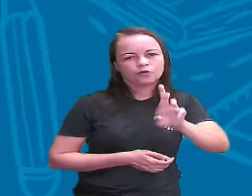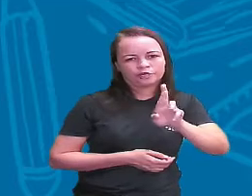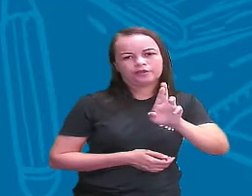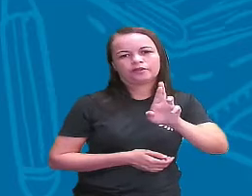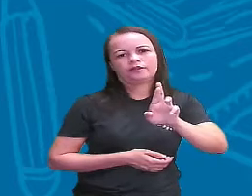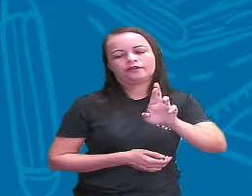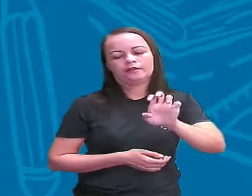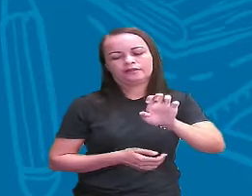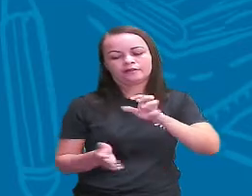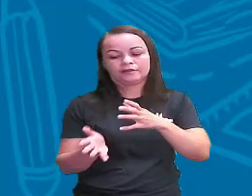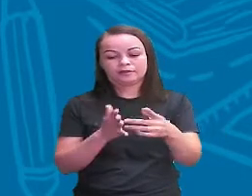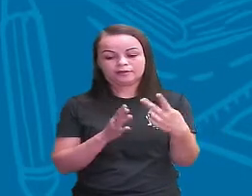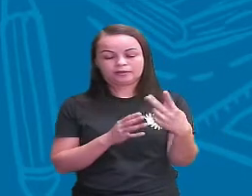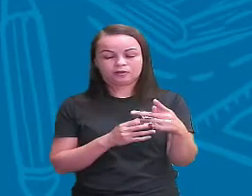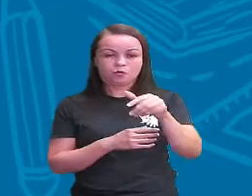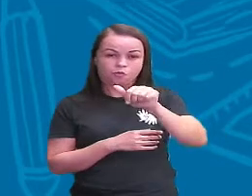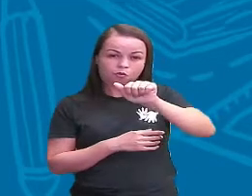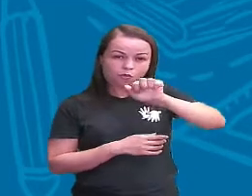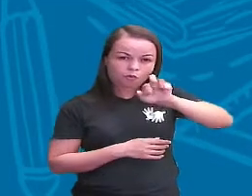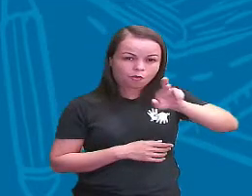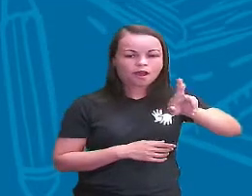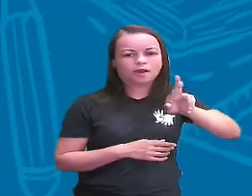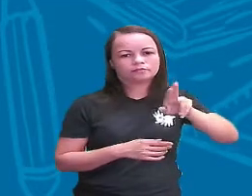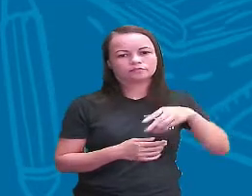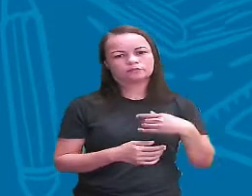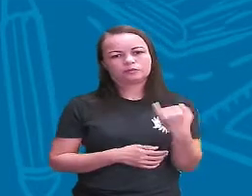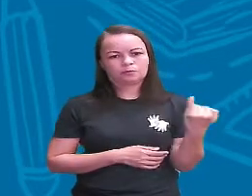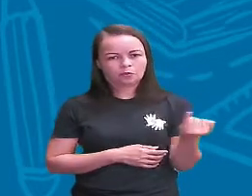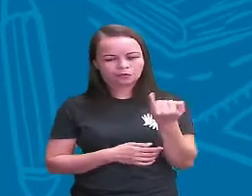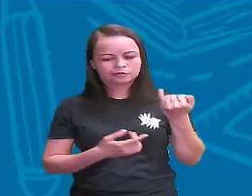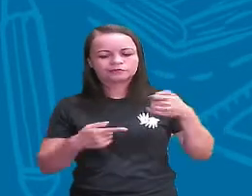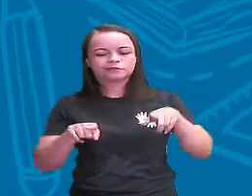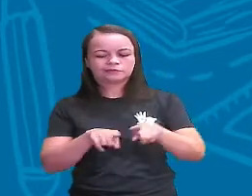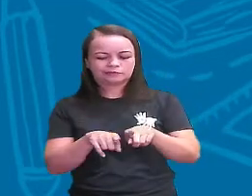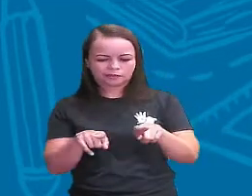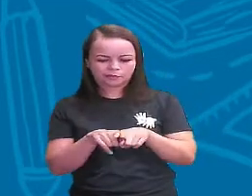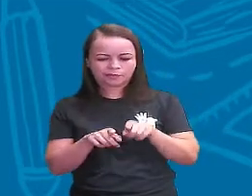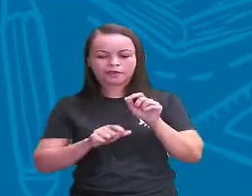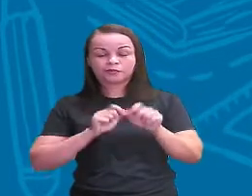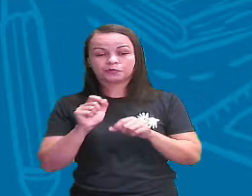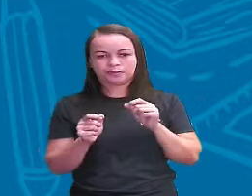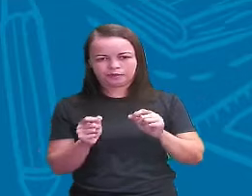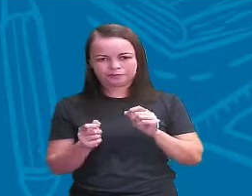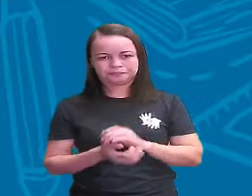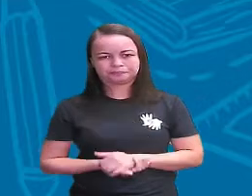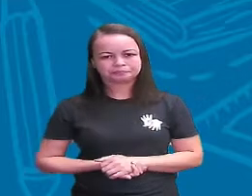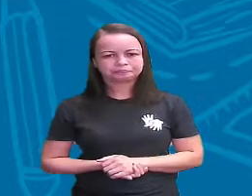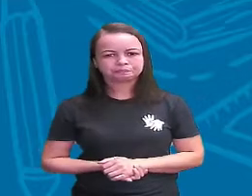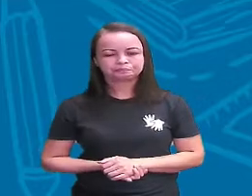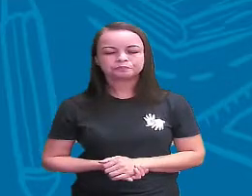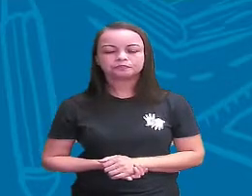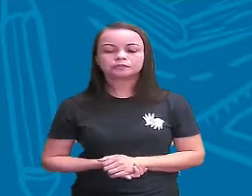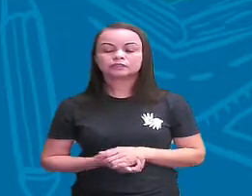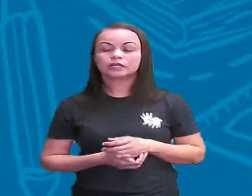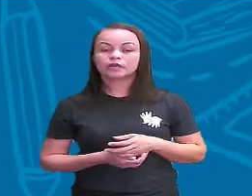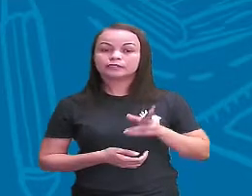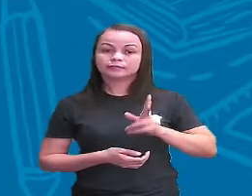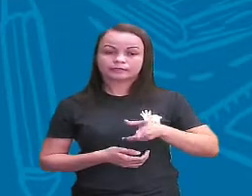demorei mais no ar? Outro ponto importante também é o seguinte, que todas